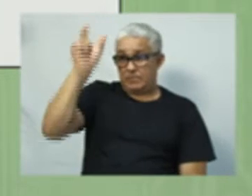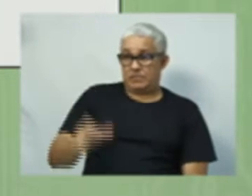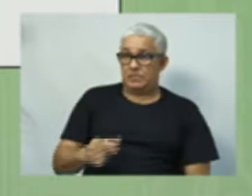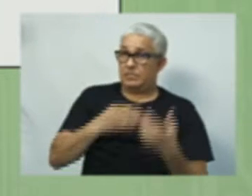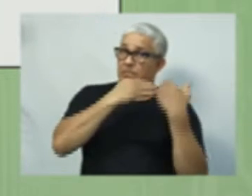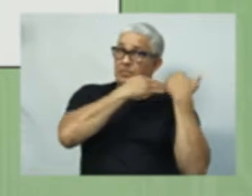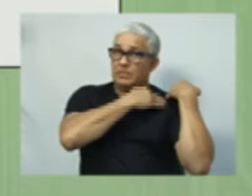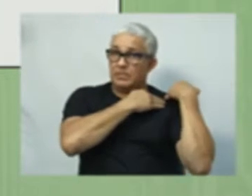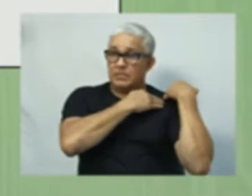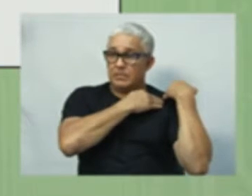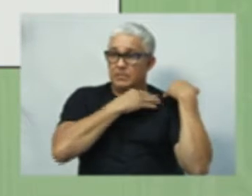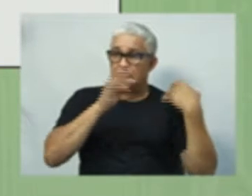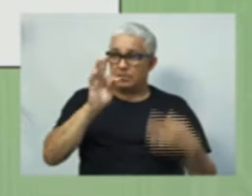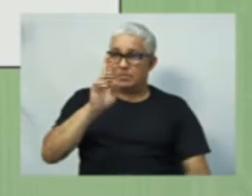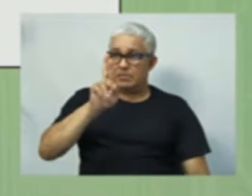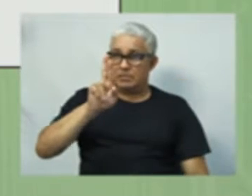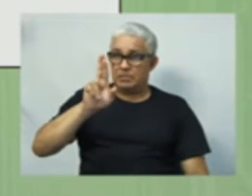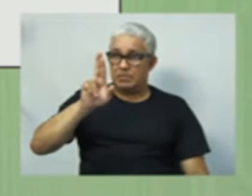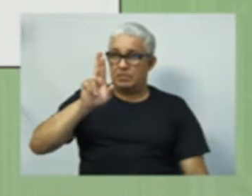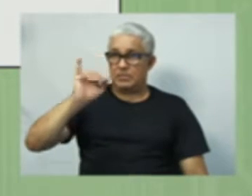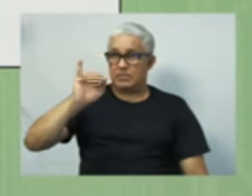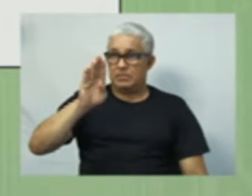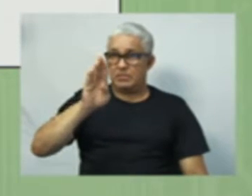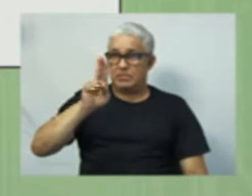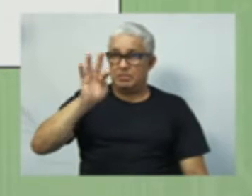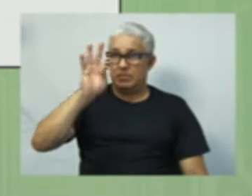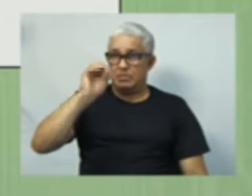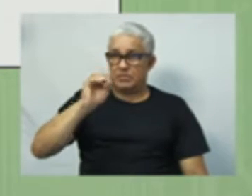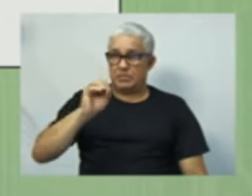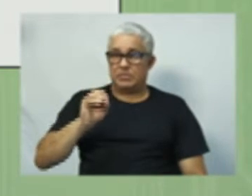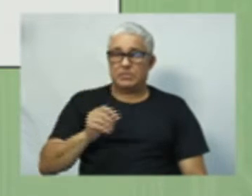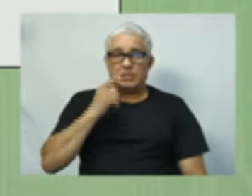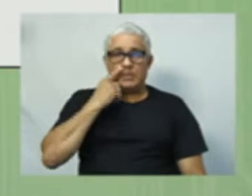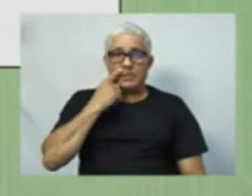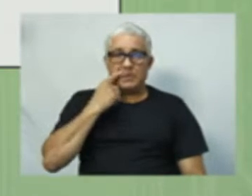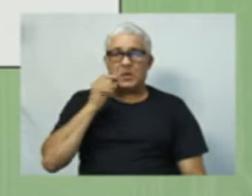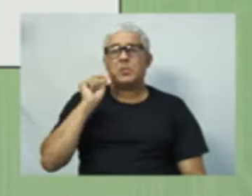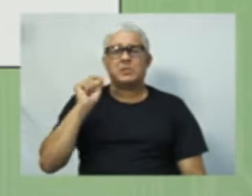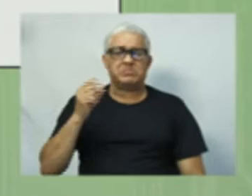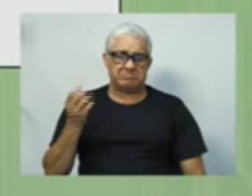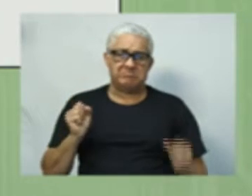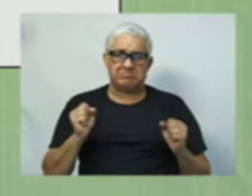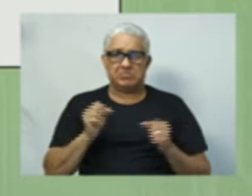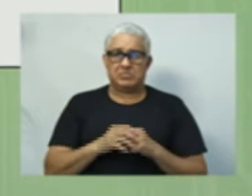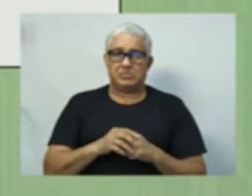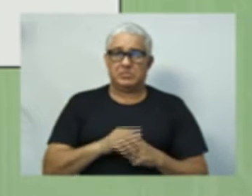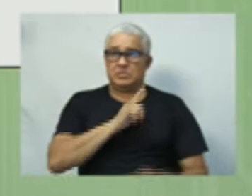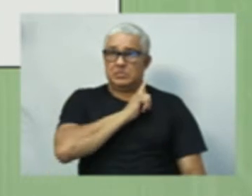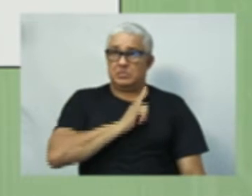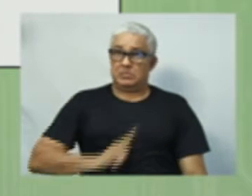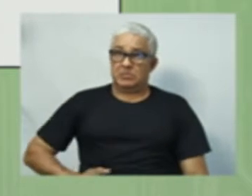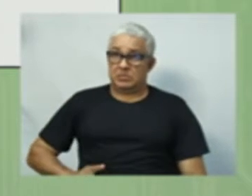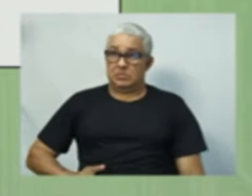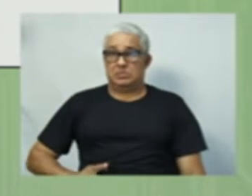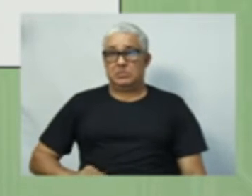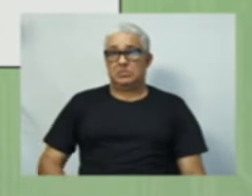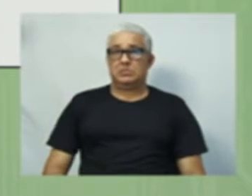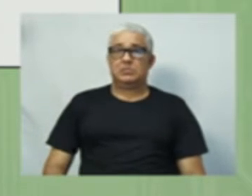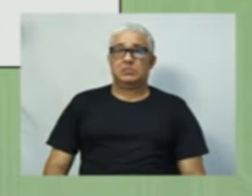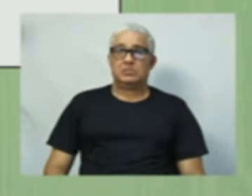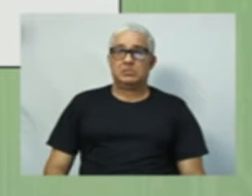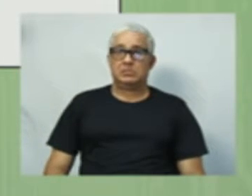responsável por esse tributo, que pode ser de quem? De que esfera? Da esfera governamental, da